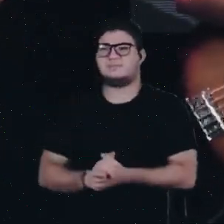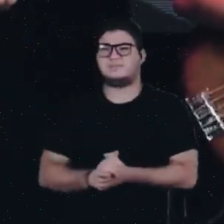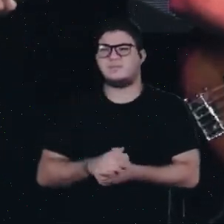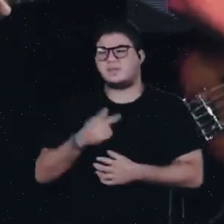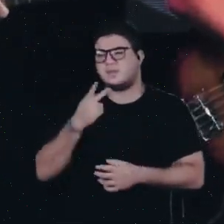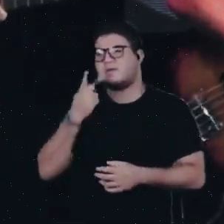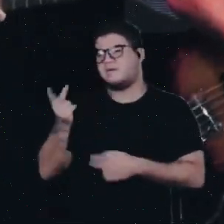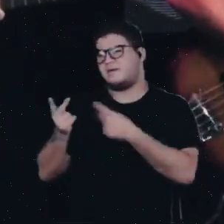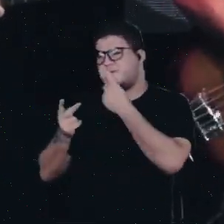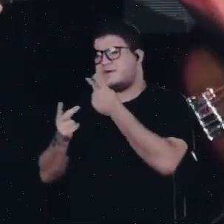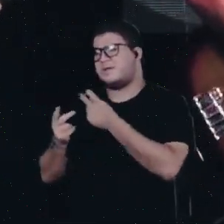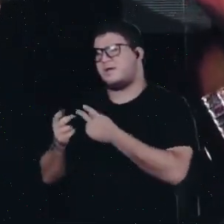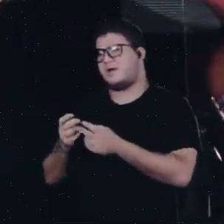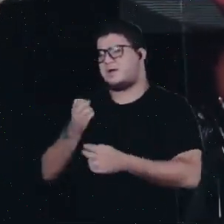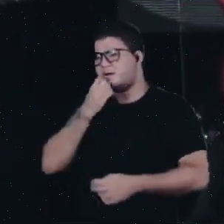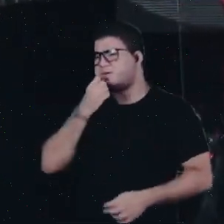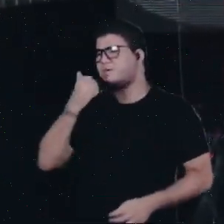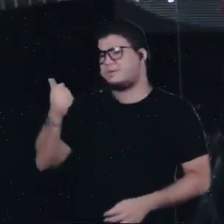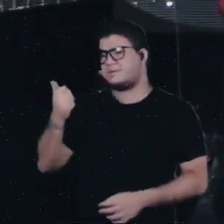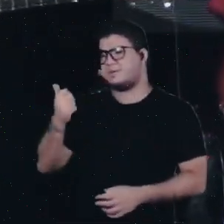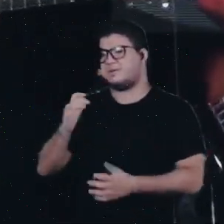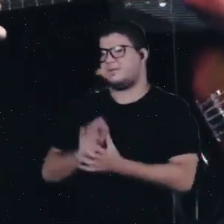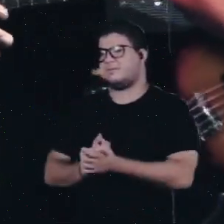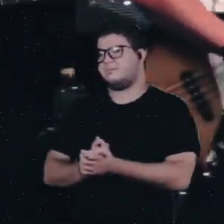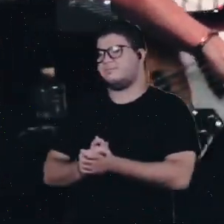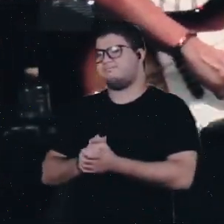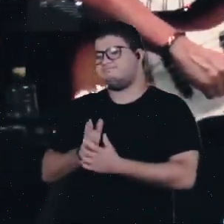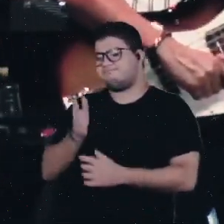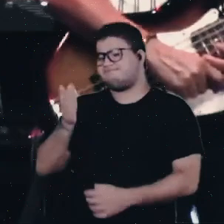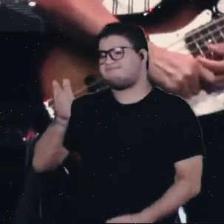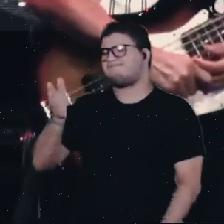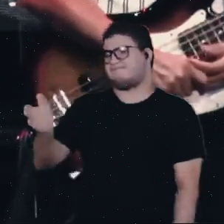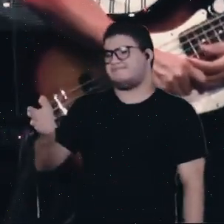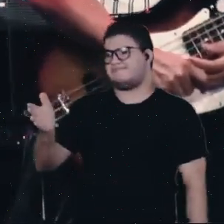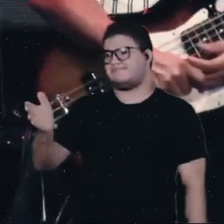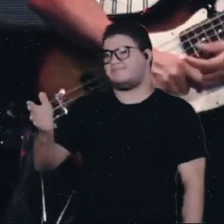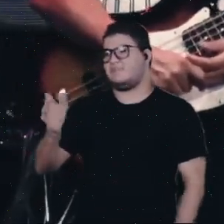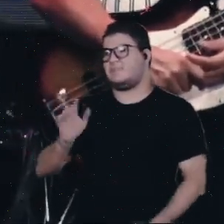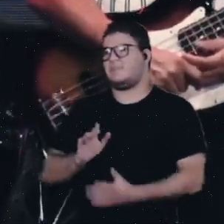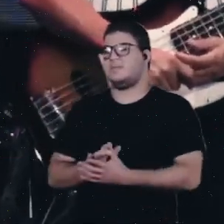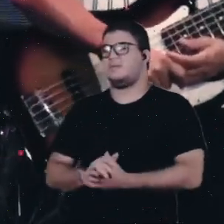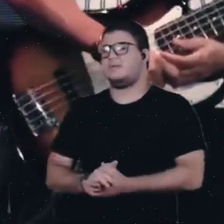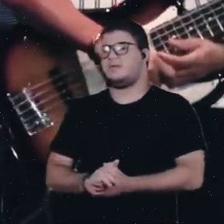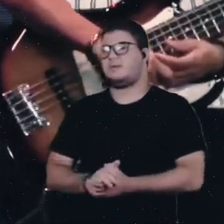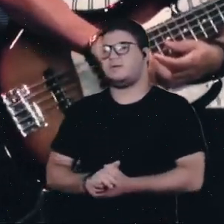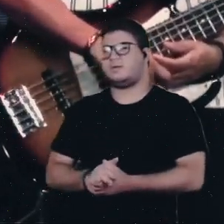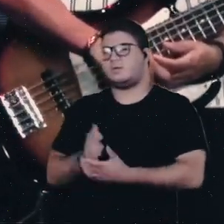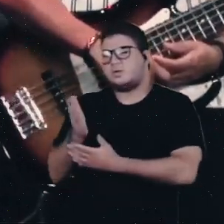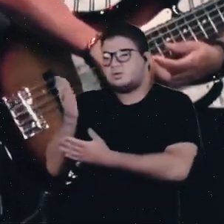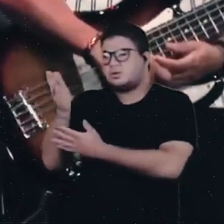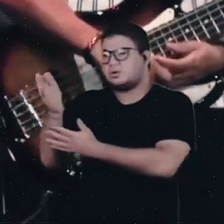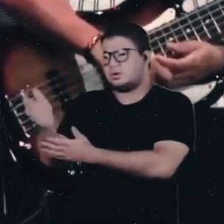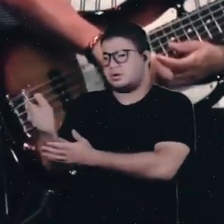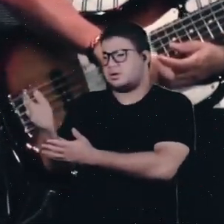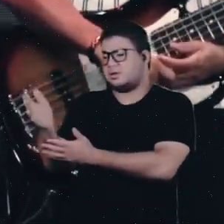Falar: fulano e tal, tudo bem? Estender a mão. Quando eu estendi a mão,